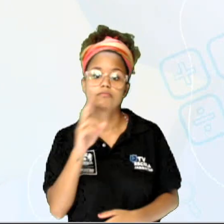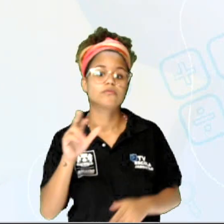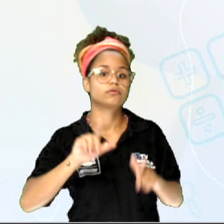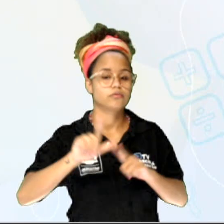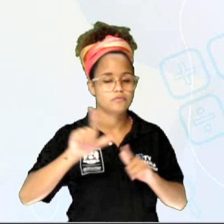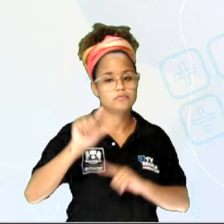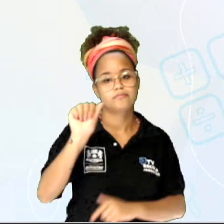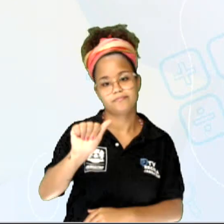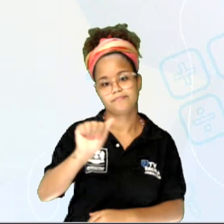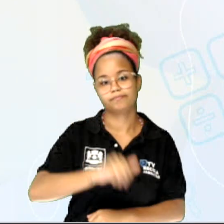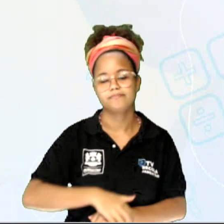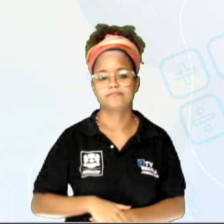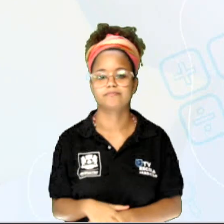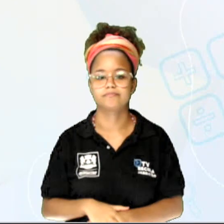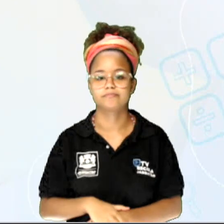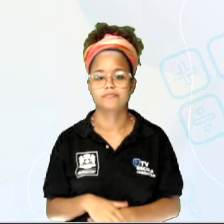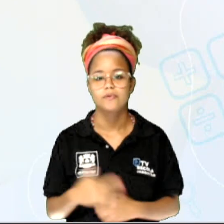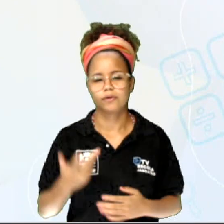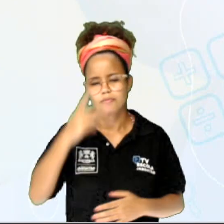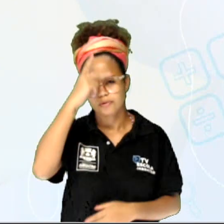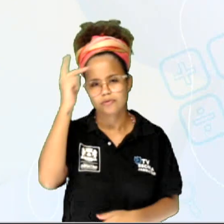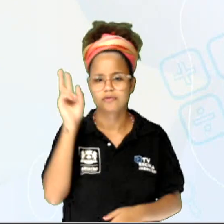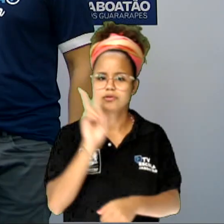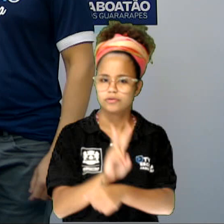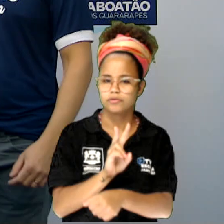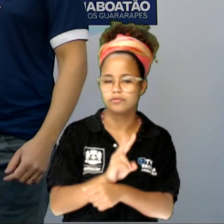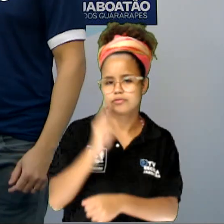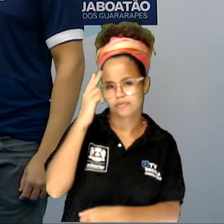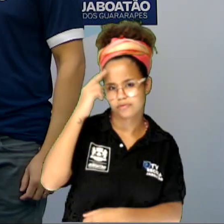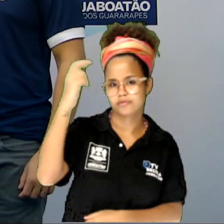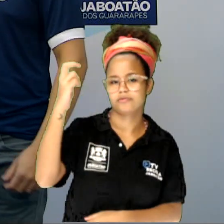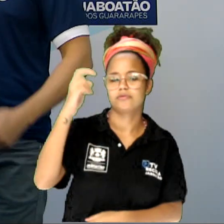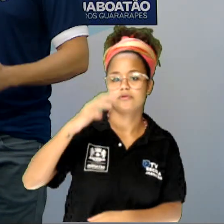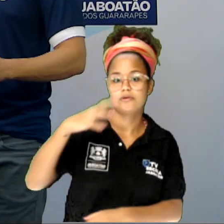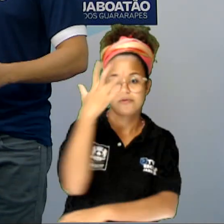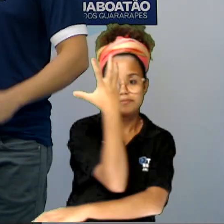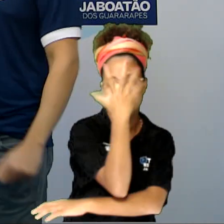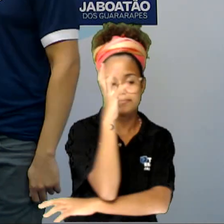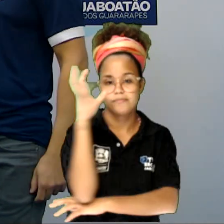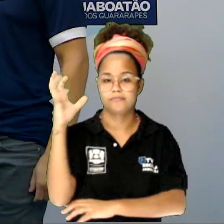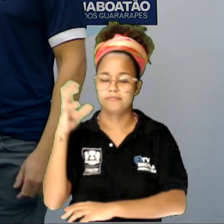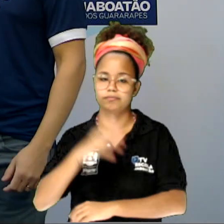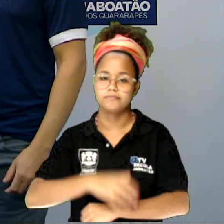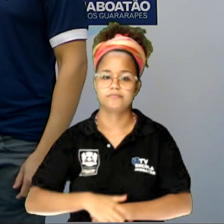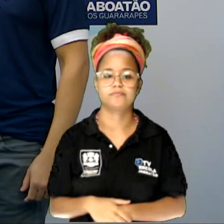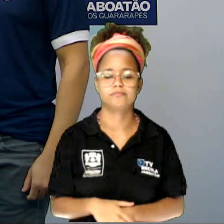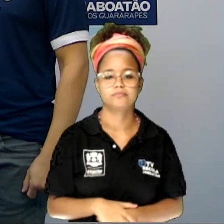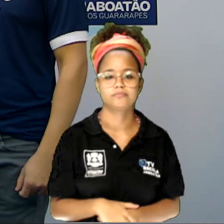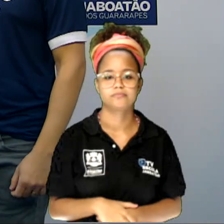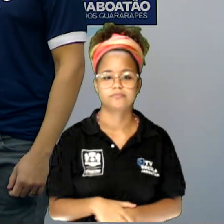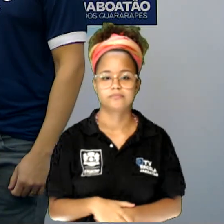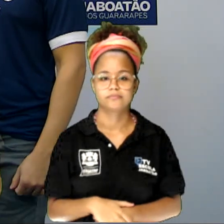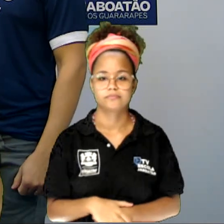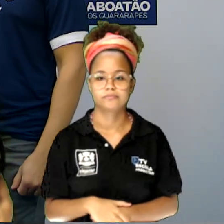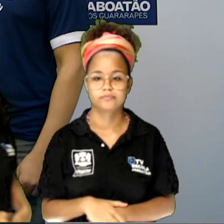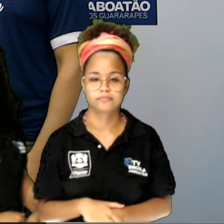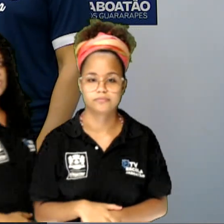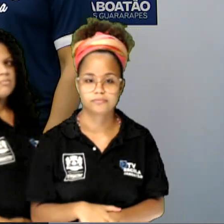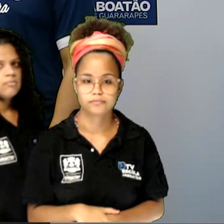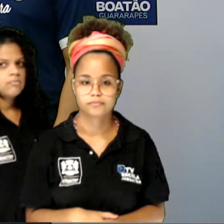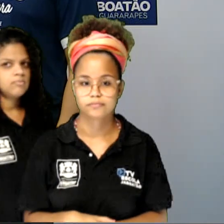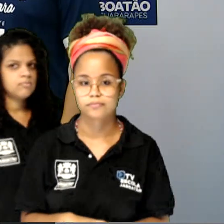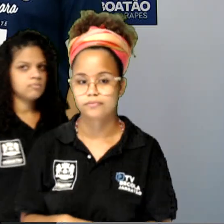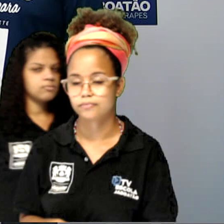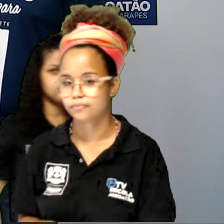por conta do item A. Um ser que cuida com inteligência da Mata Atlântica. Agora a gente vai para o texto